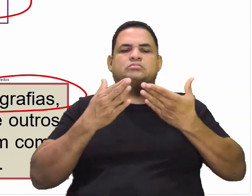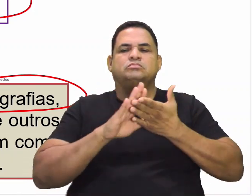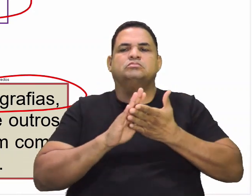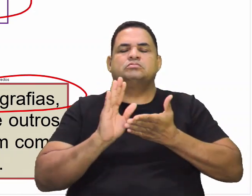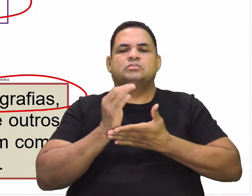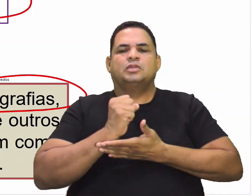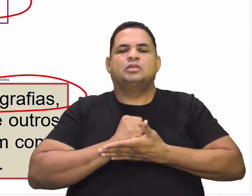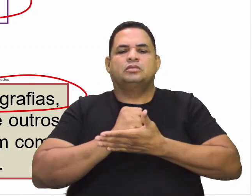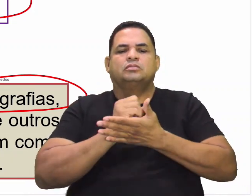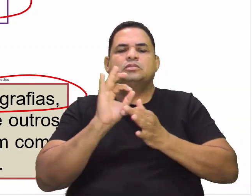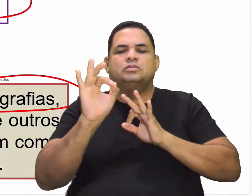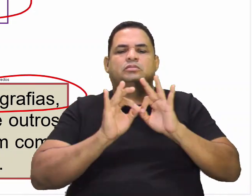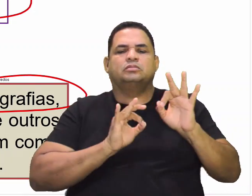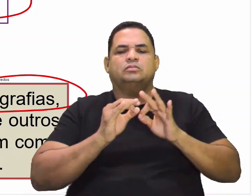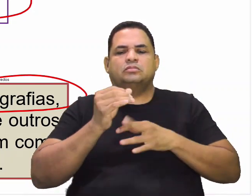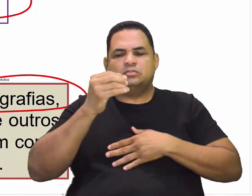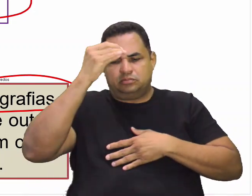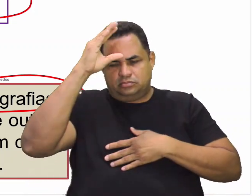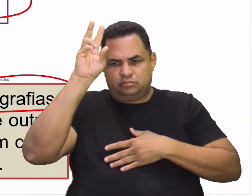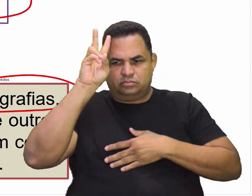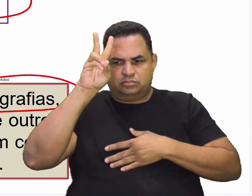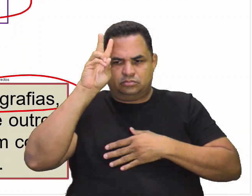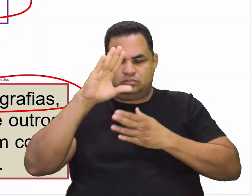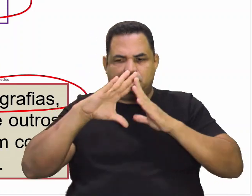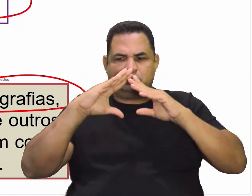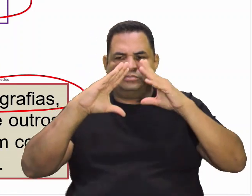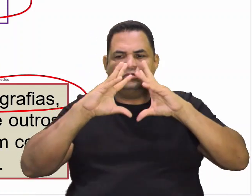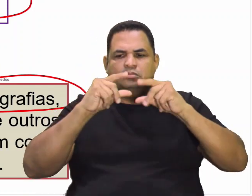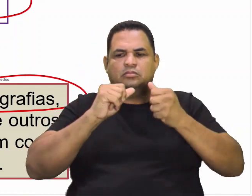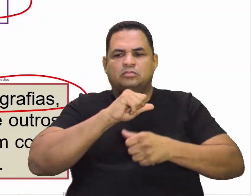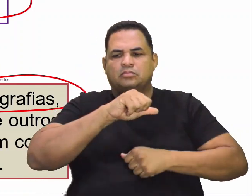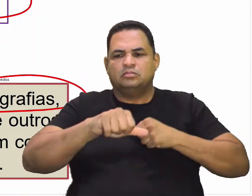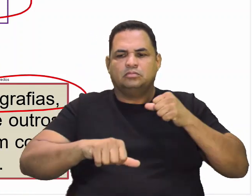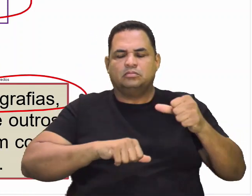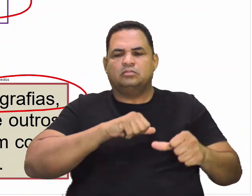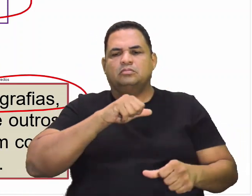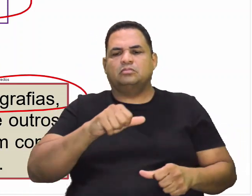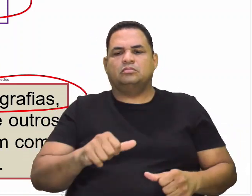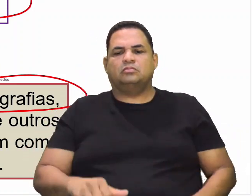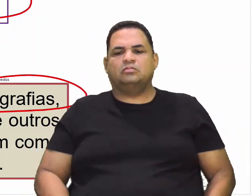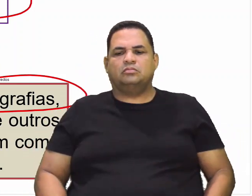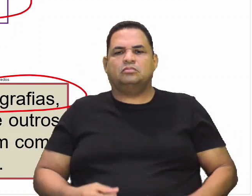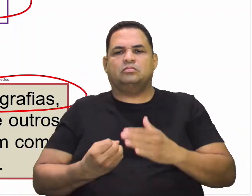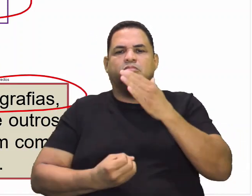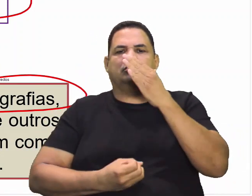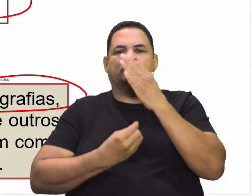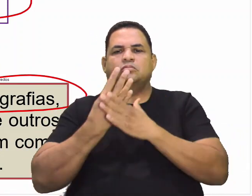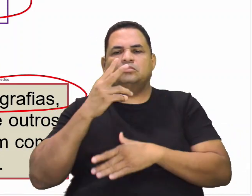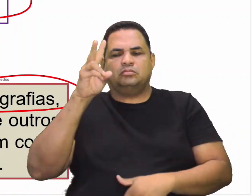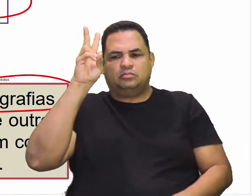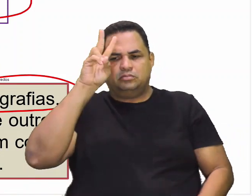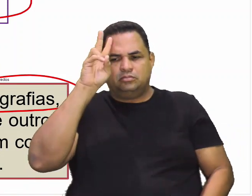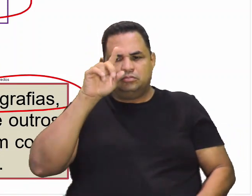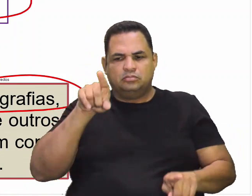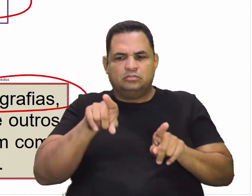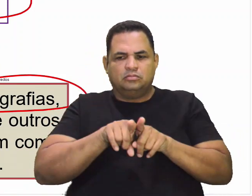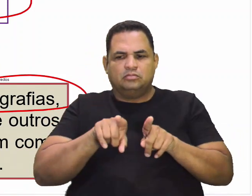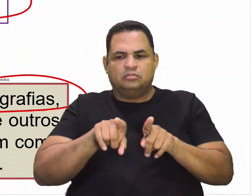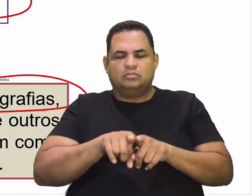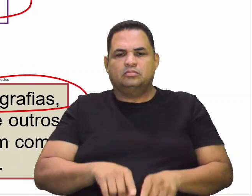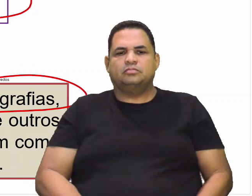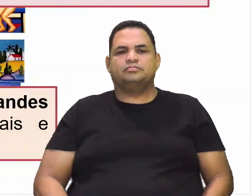como base para a construção do conhecimento histórico. Tudo isso virou fonte